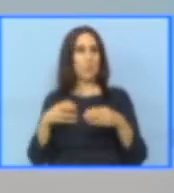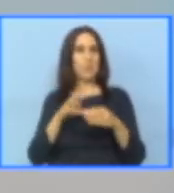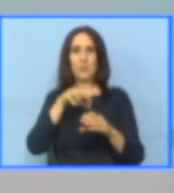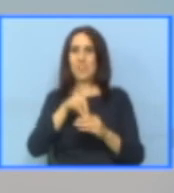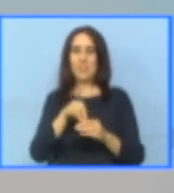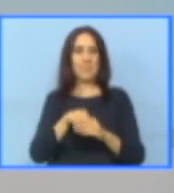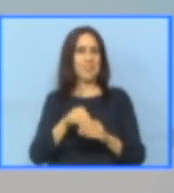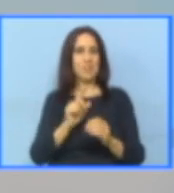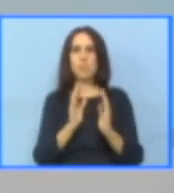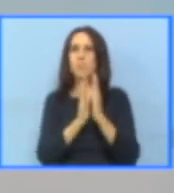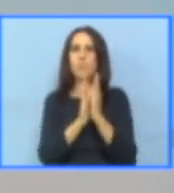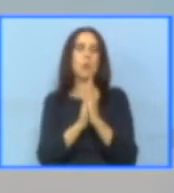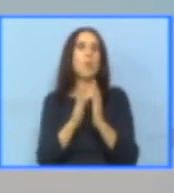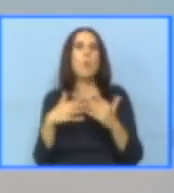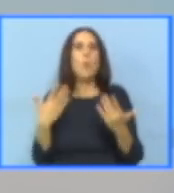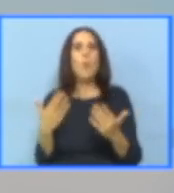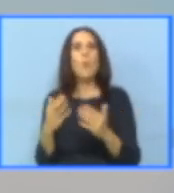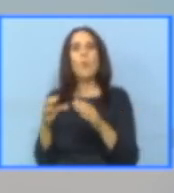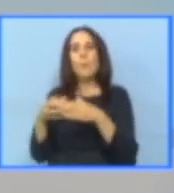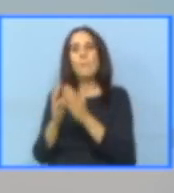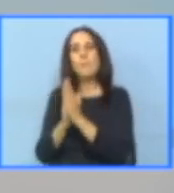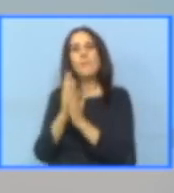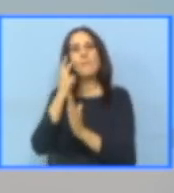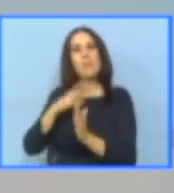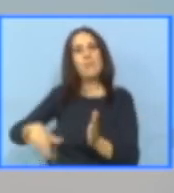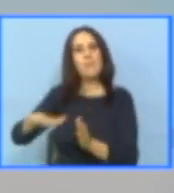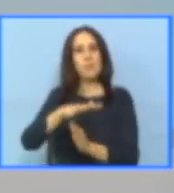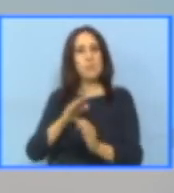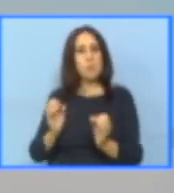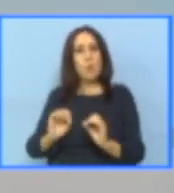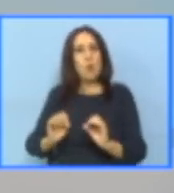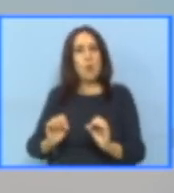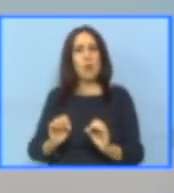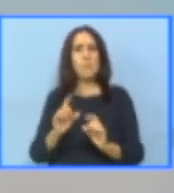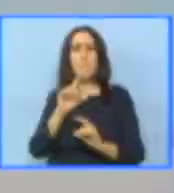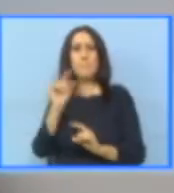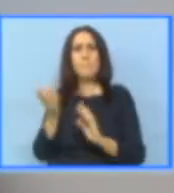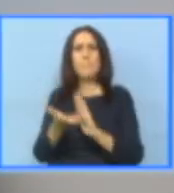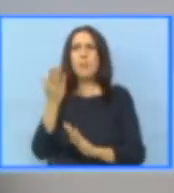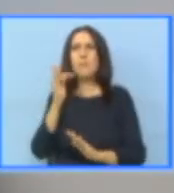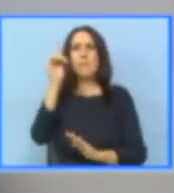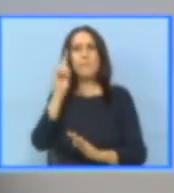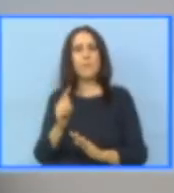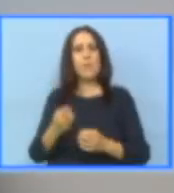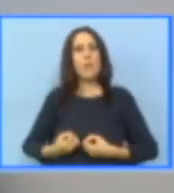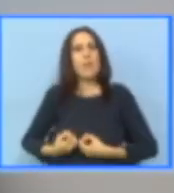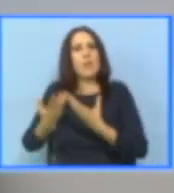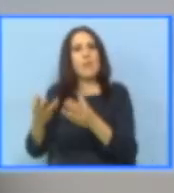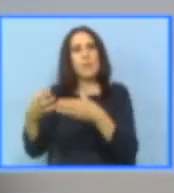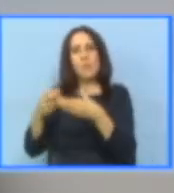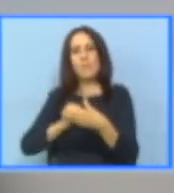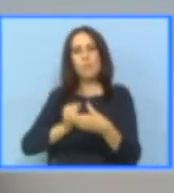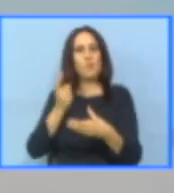comunidade paroquial ou na comunidade paroquial do sítio onde vive, então não consegue partir e levar a fé para uma comunidade que não é a